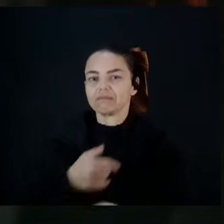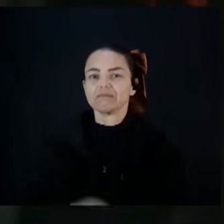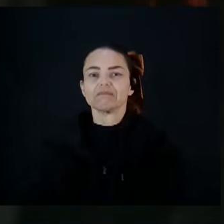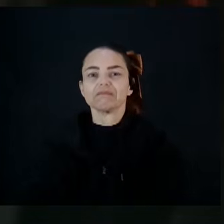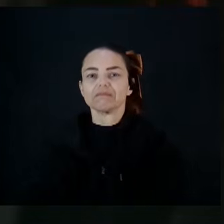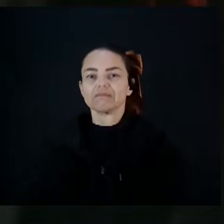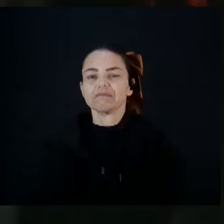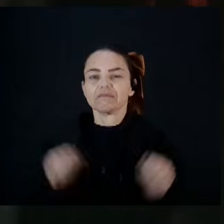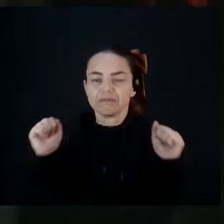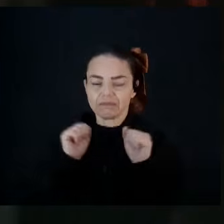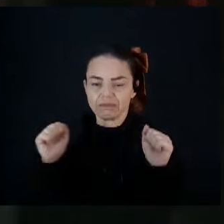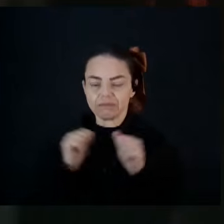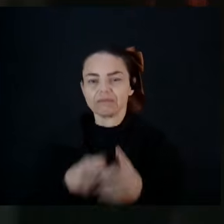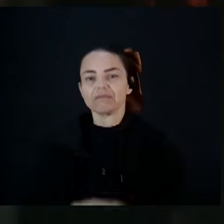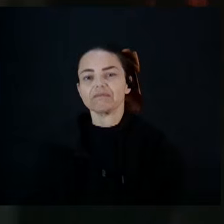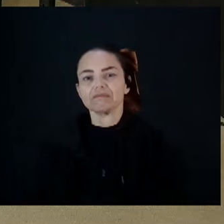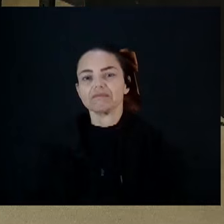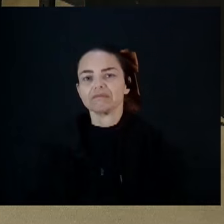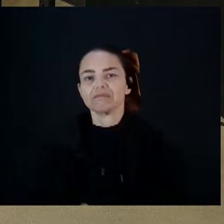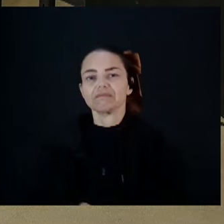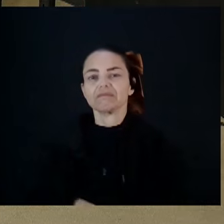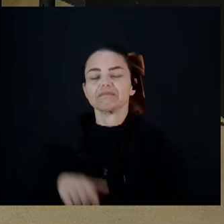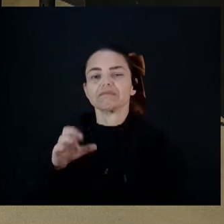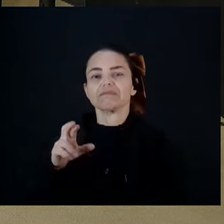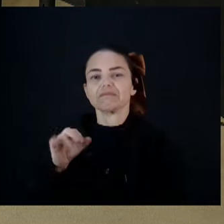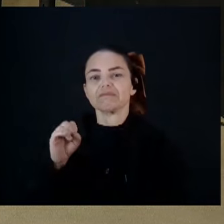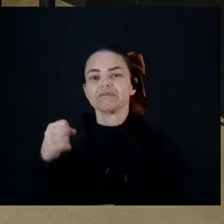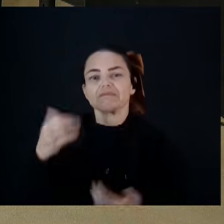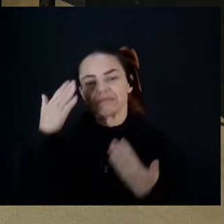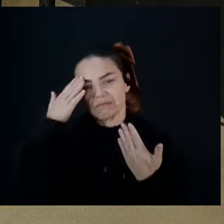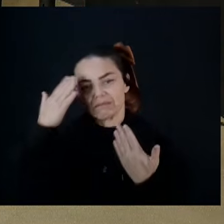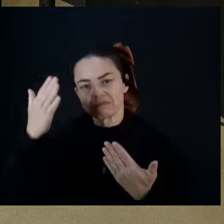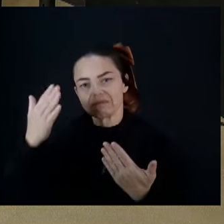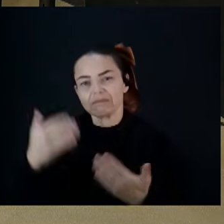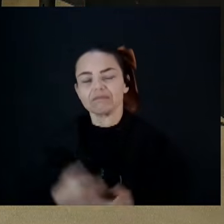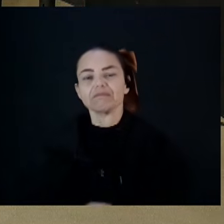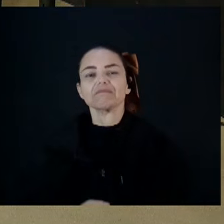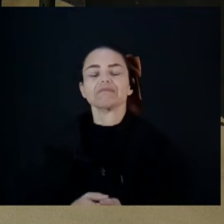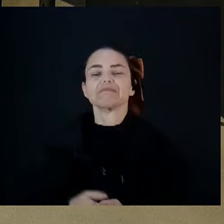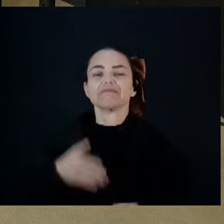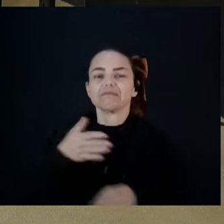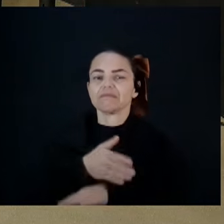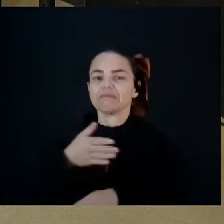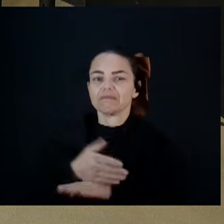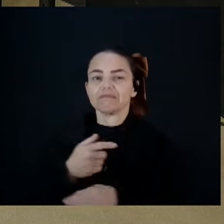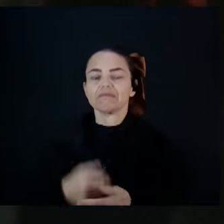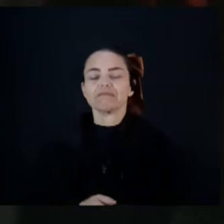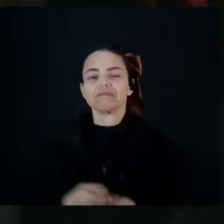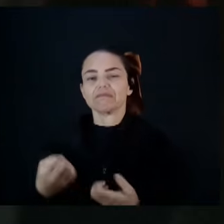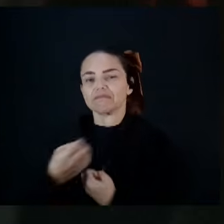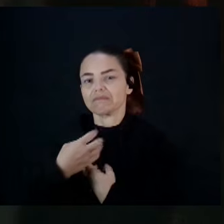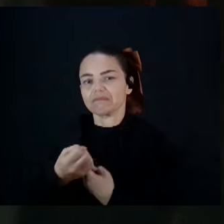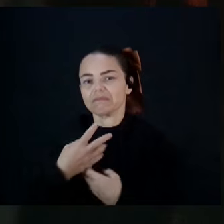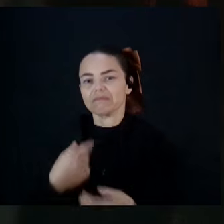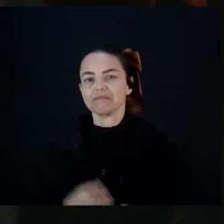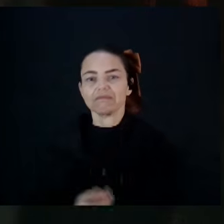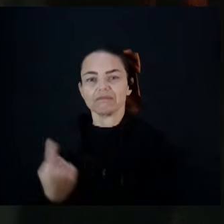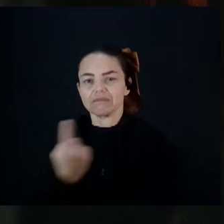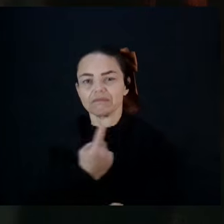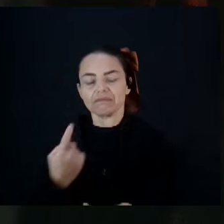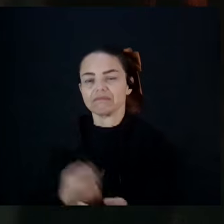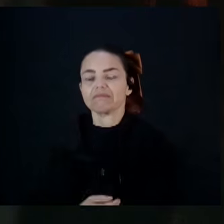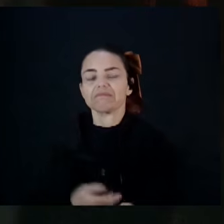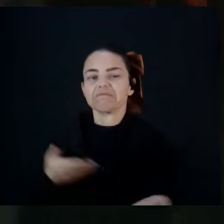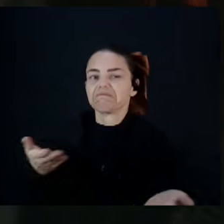Adorei. Muito e bom. você, Cris, obrigada também pela participação. Nossa, quanto ensinamento vocês deixaram pra gente, quanta troca